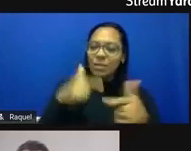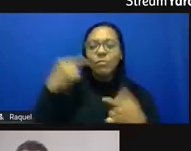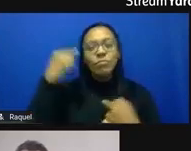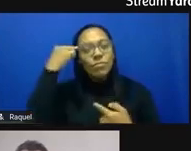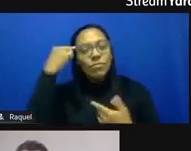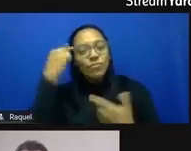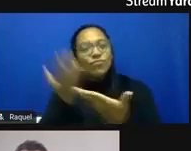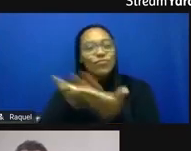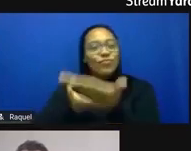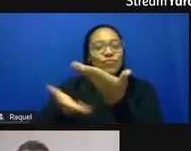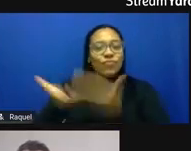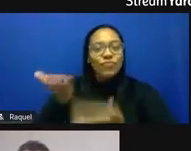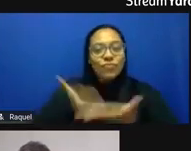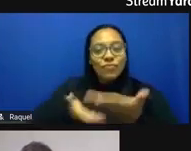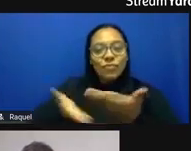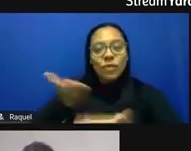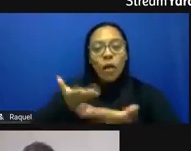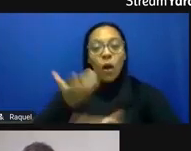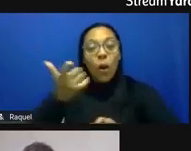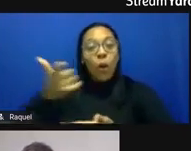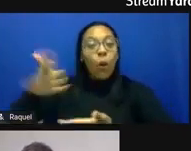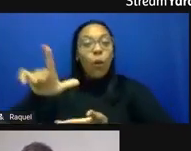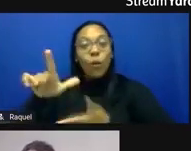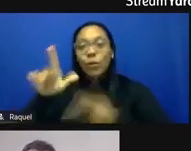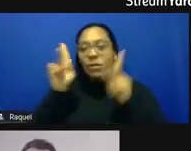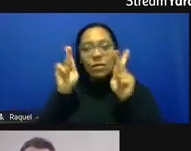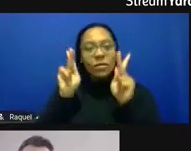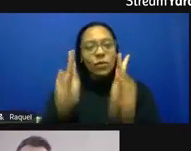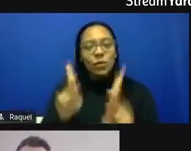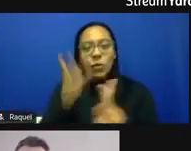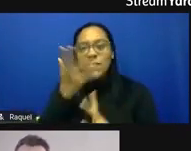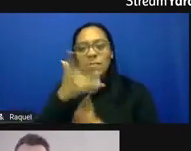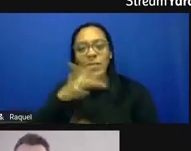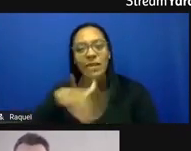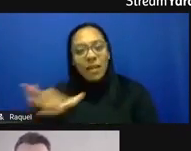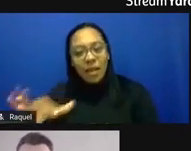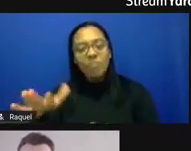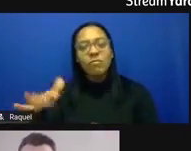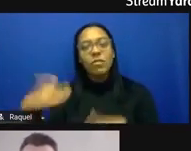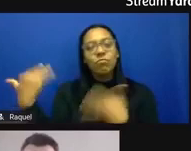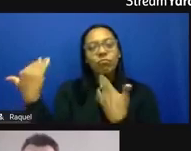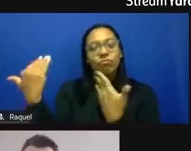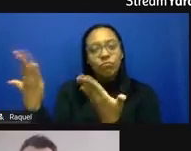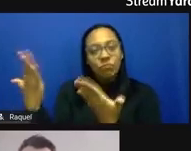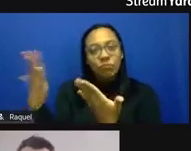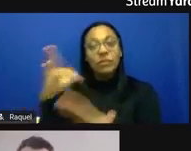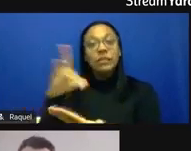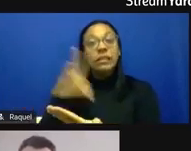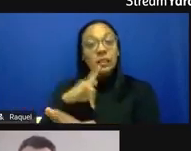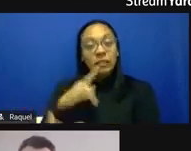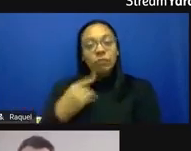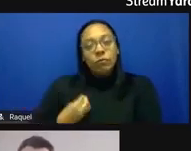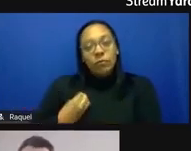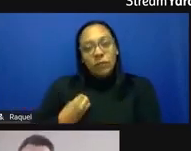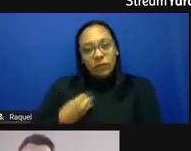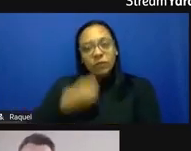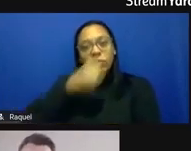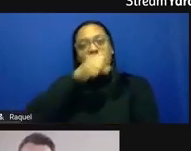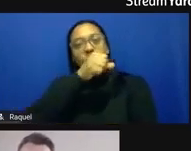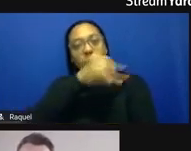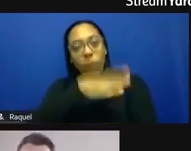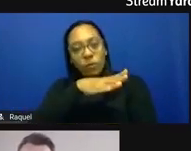meninas, outras meninas, outros meninos, enfim, crianças e adolescentes que passam por isso, seja através